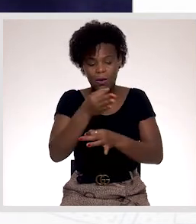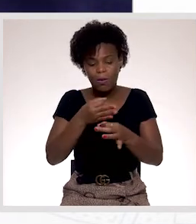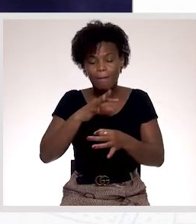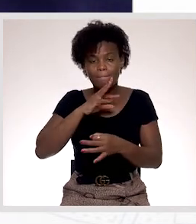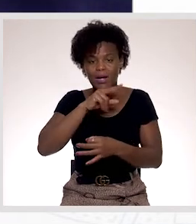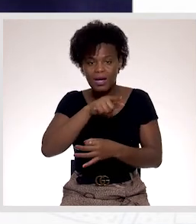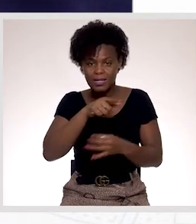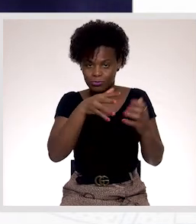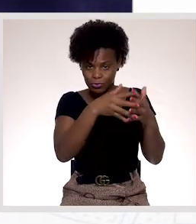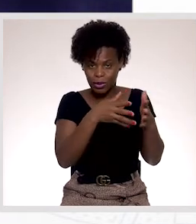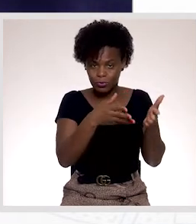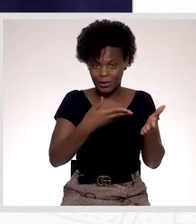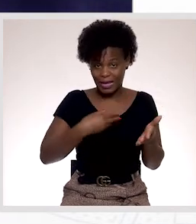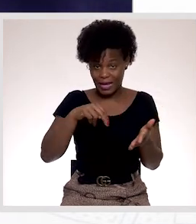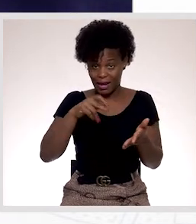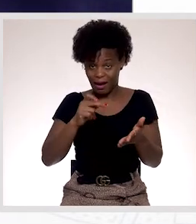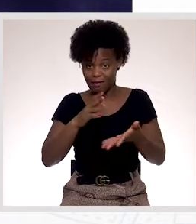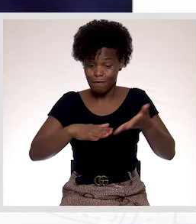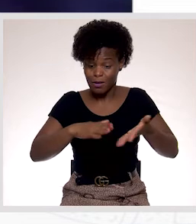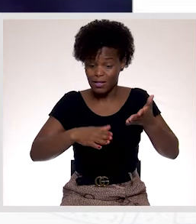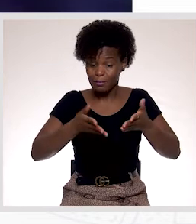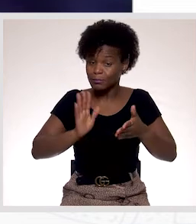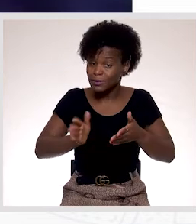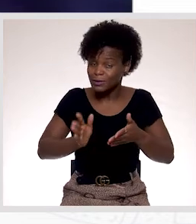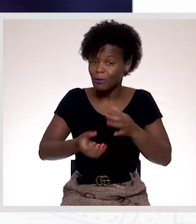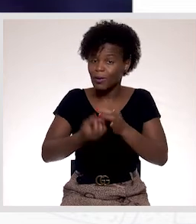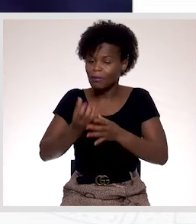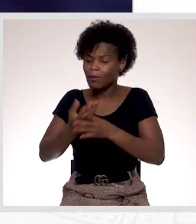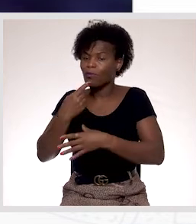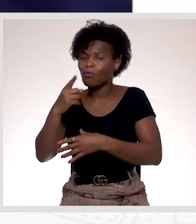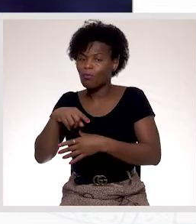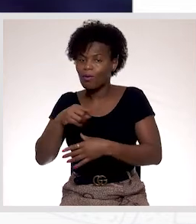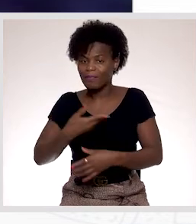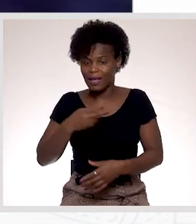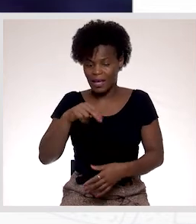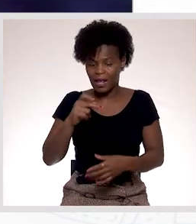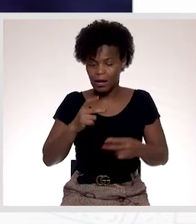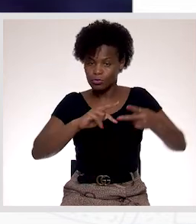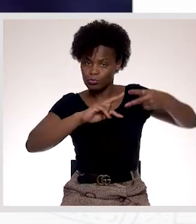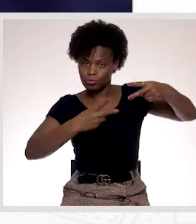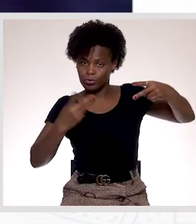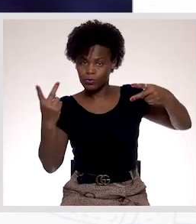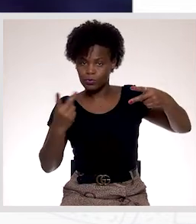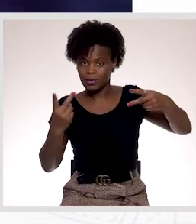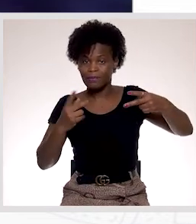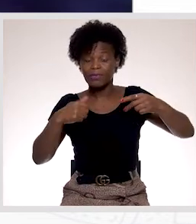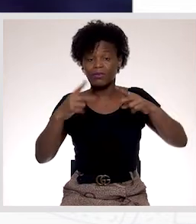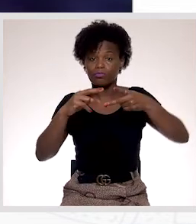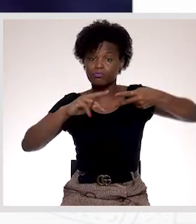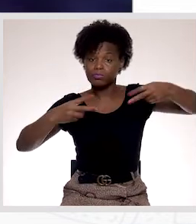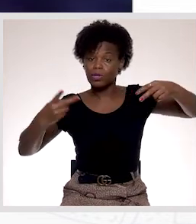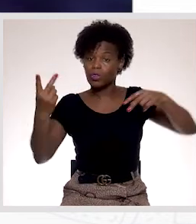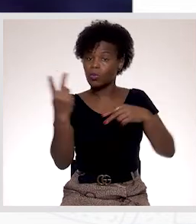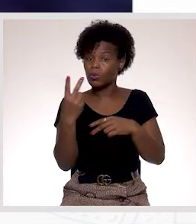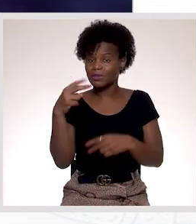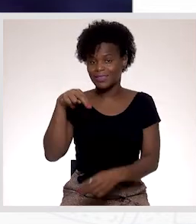As estruturas ajudam o DNA na velocidade e precisão de replicação. DNA de cadeia dupla é um polímero de duas